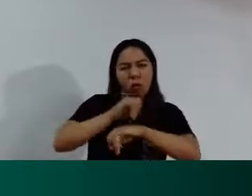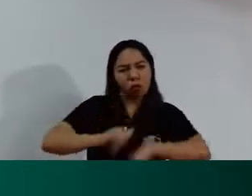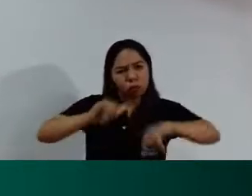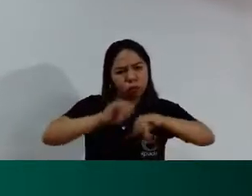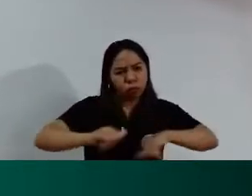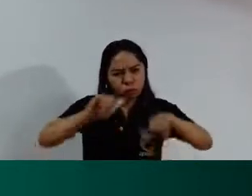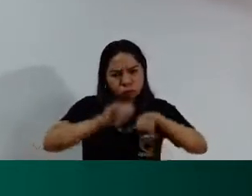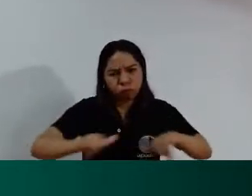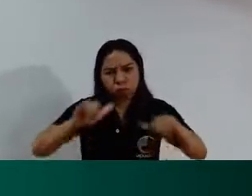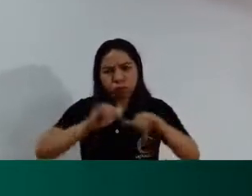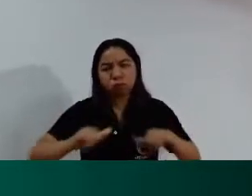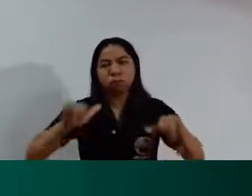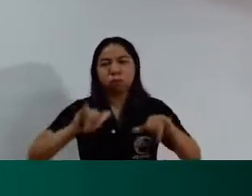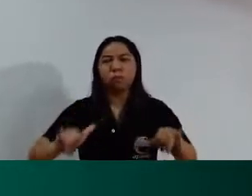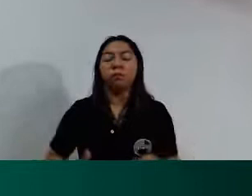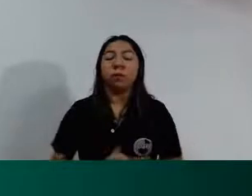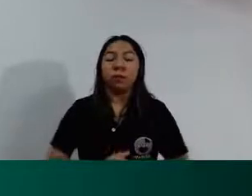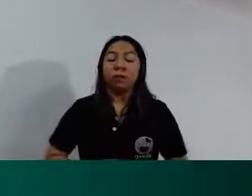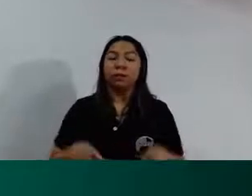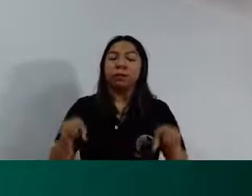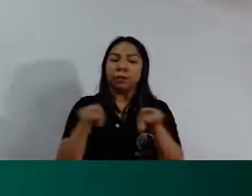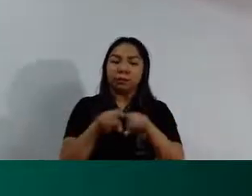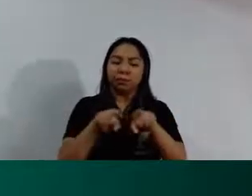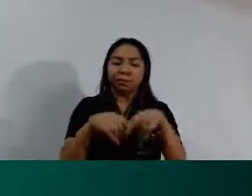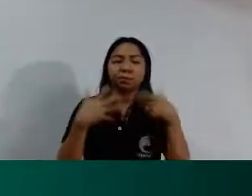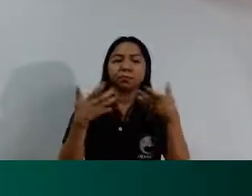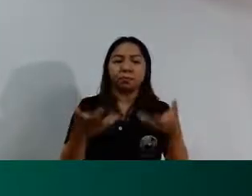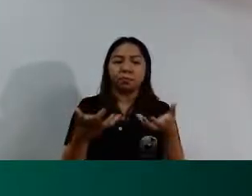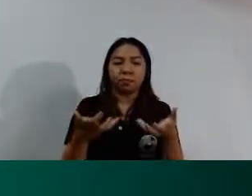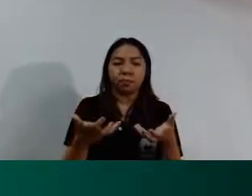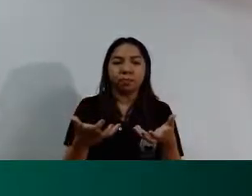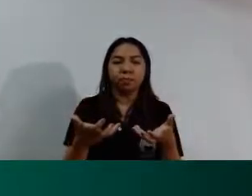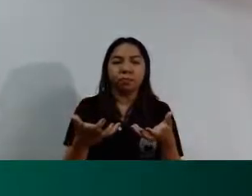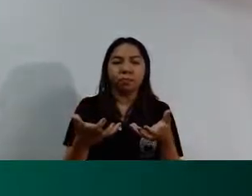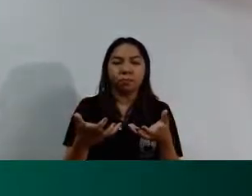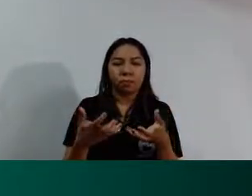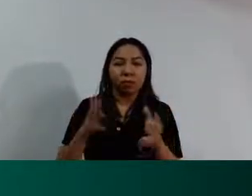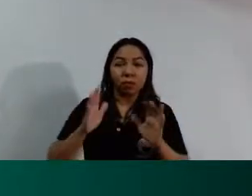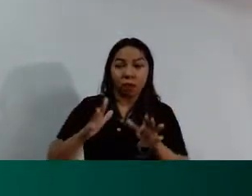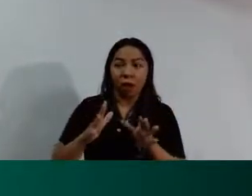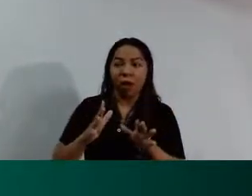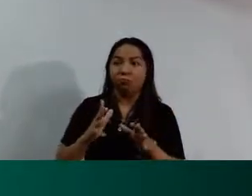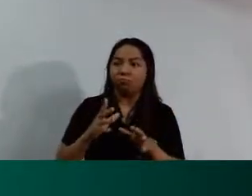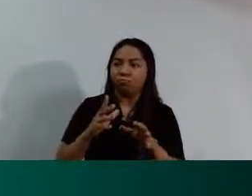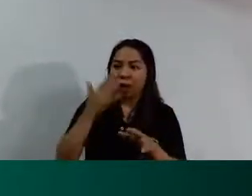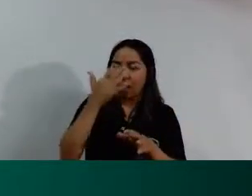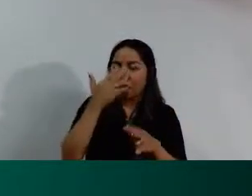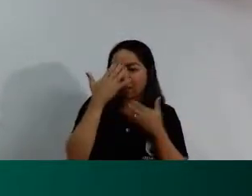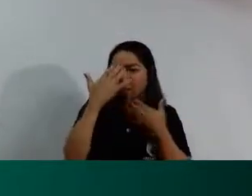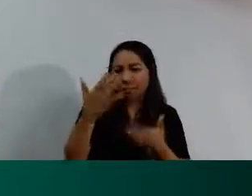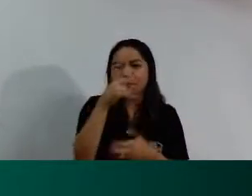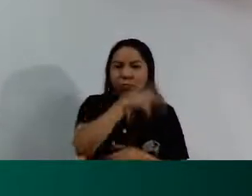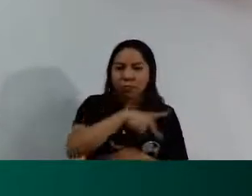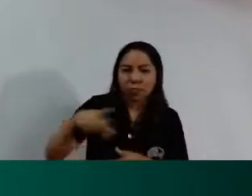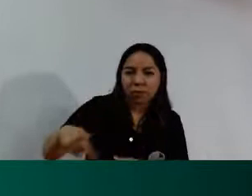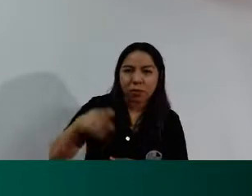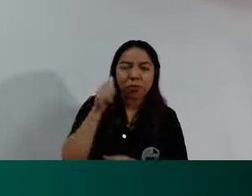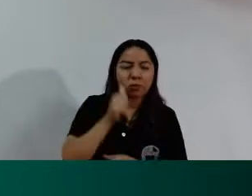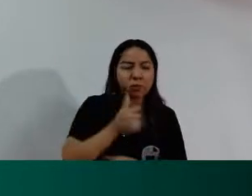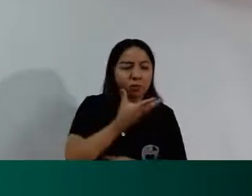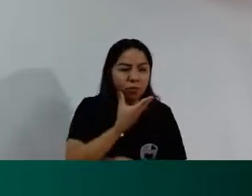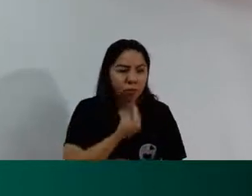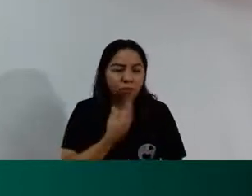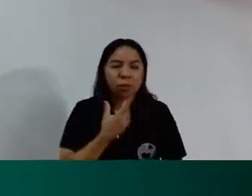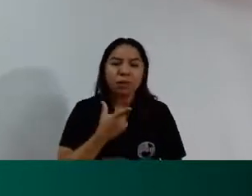divulgado da melhor maneira queria também agradecer logo de partir das professoras aos professores que